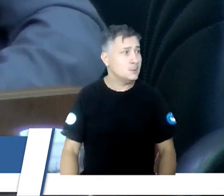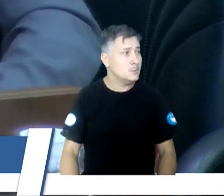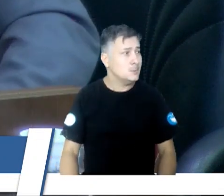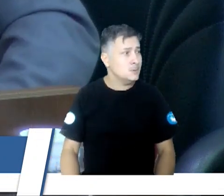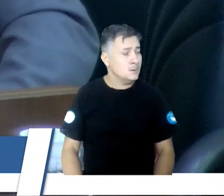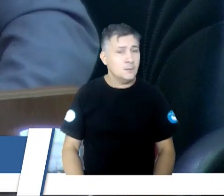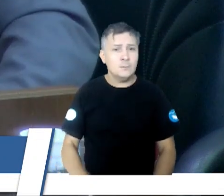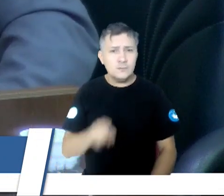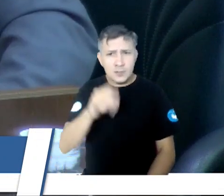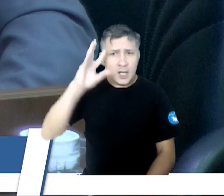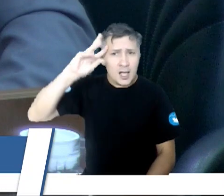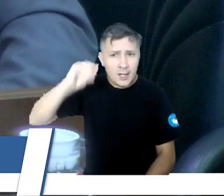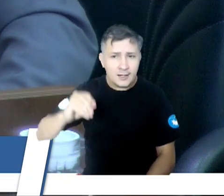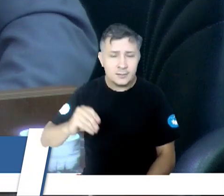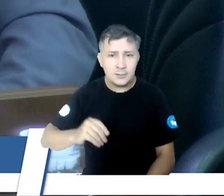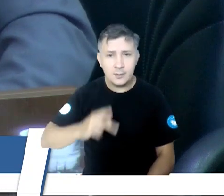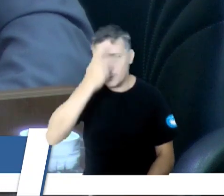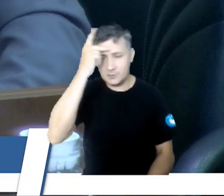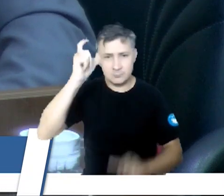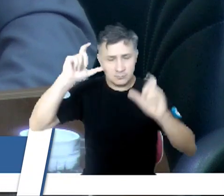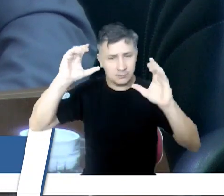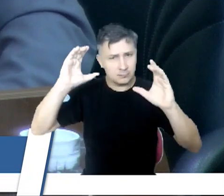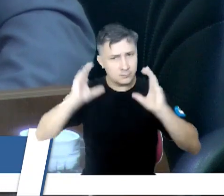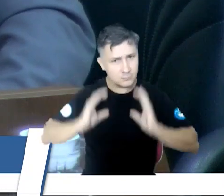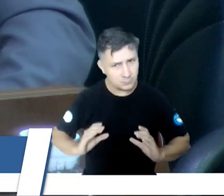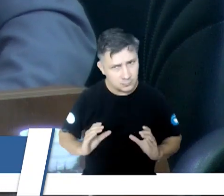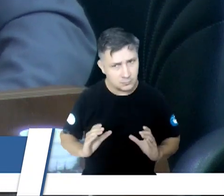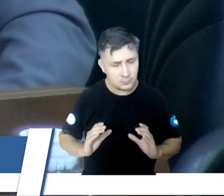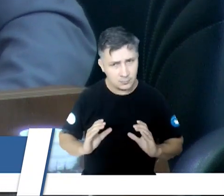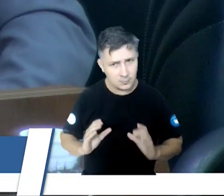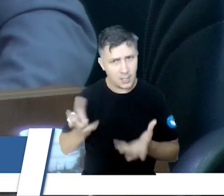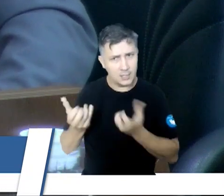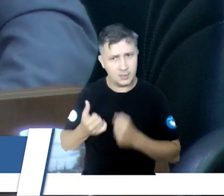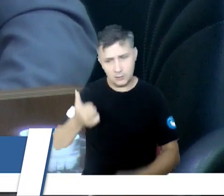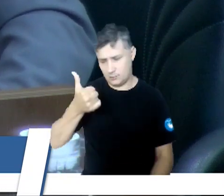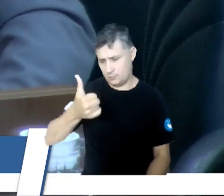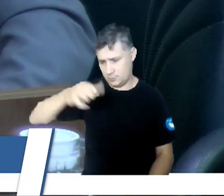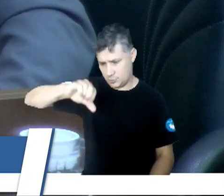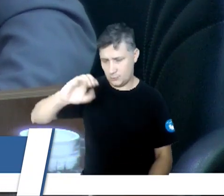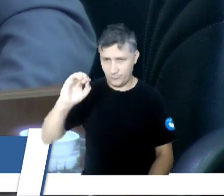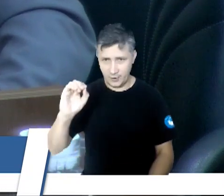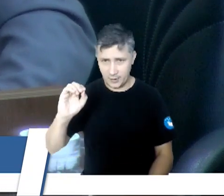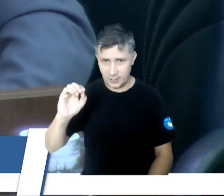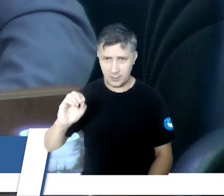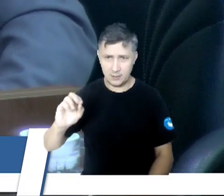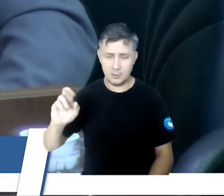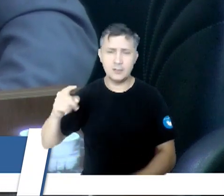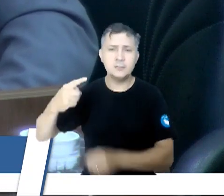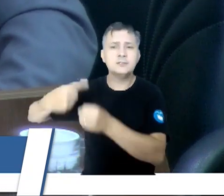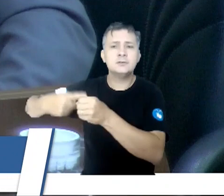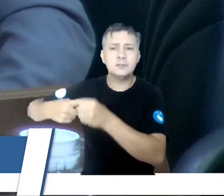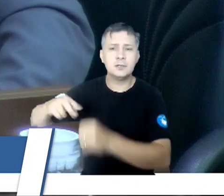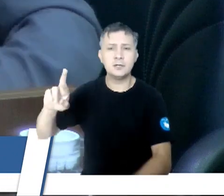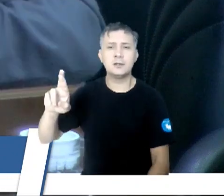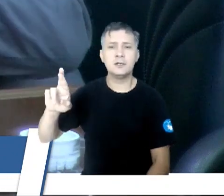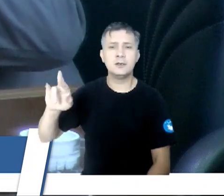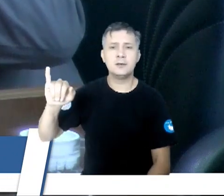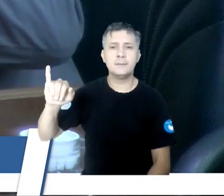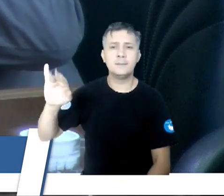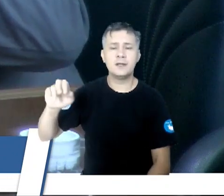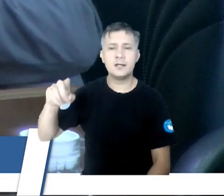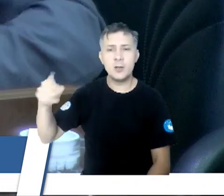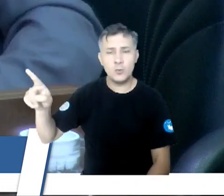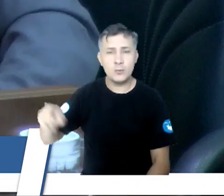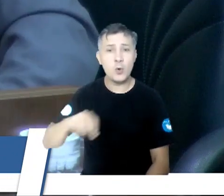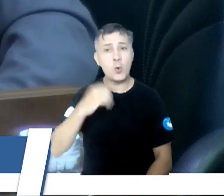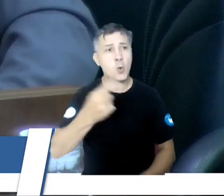atende 190 lá em Ribeirão Preto, ou 93 lá em Bauru, sabe o que está acontecendo aqui? Sim, a hora que eu falei... Ele não